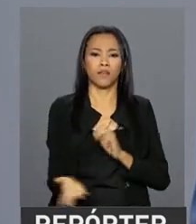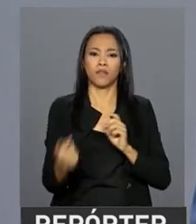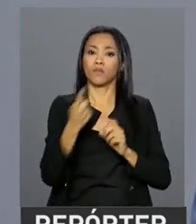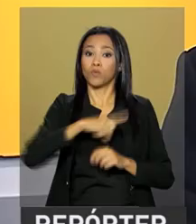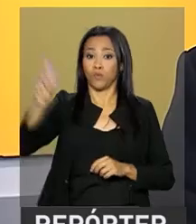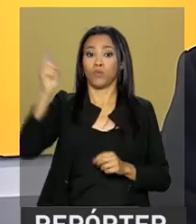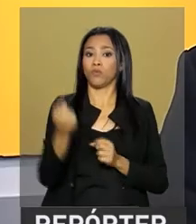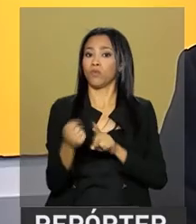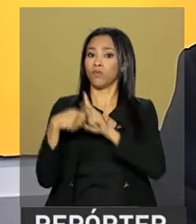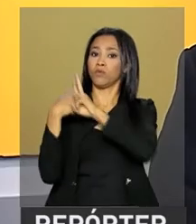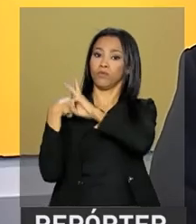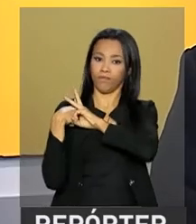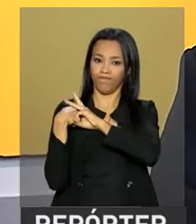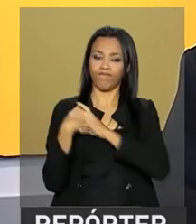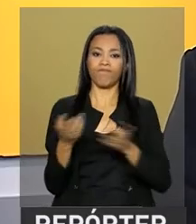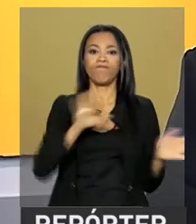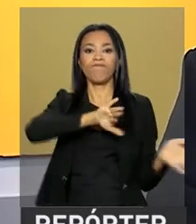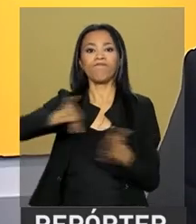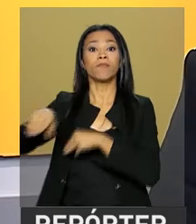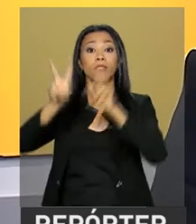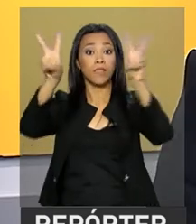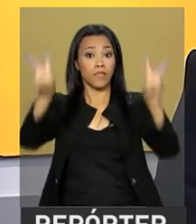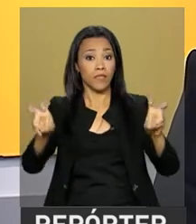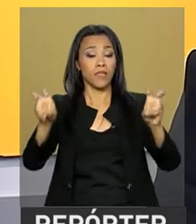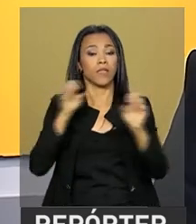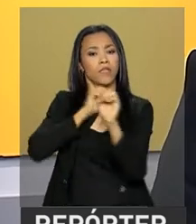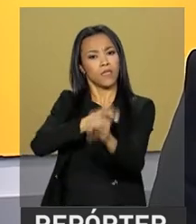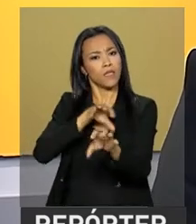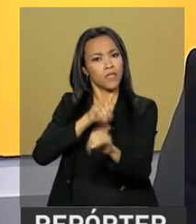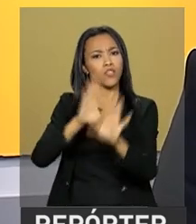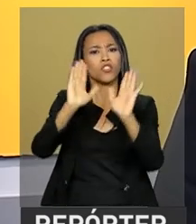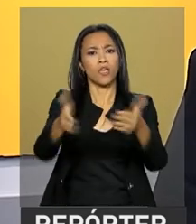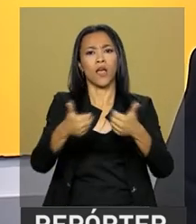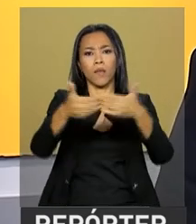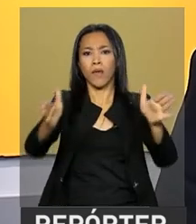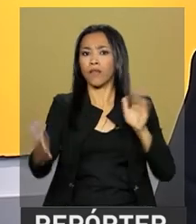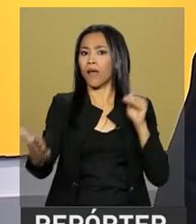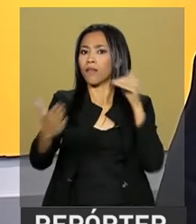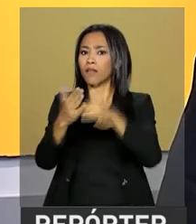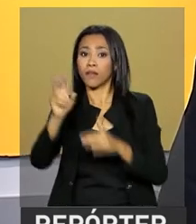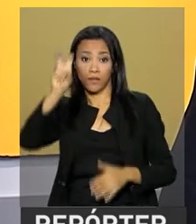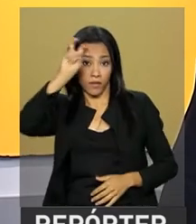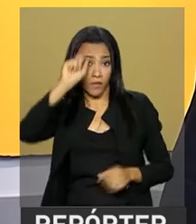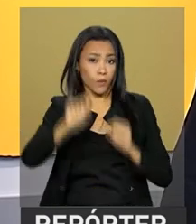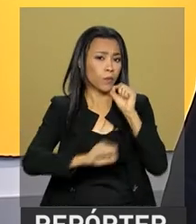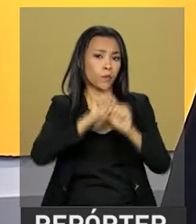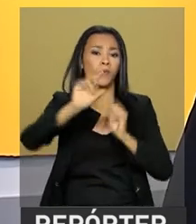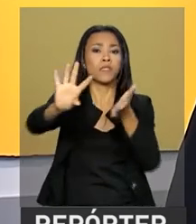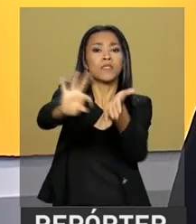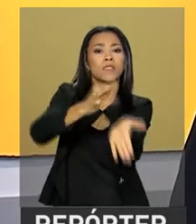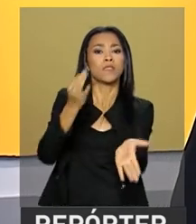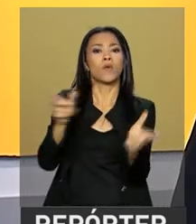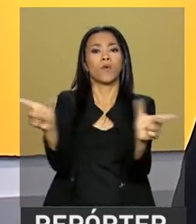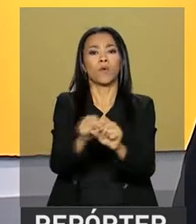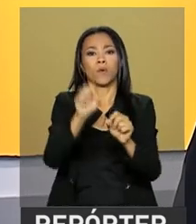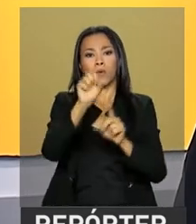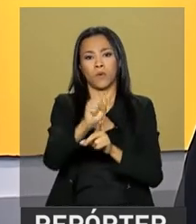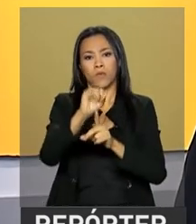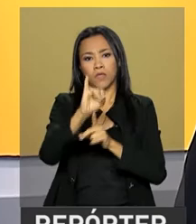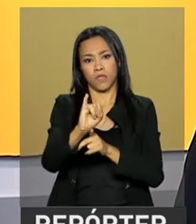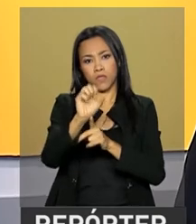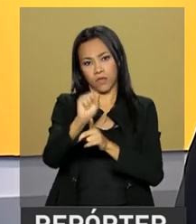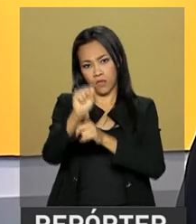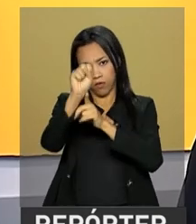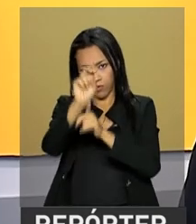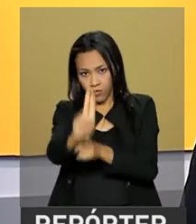últimos tempos. Falar de educação agora, estão abertas até quinta-feira as inscrições para o SISU, que é o Sistema